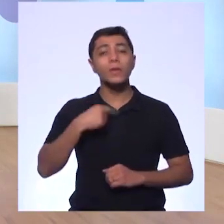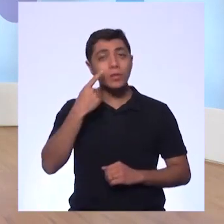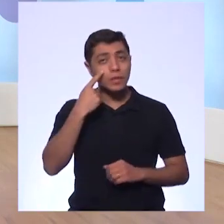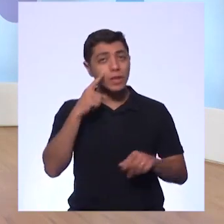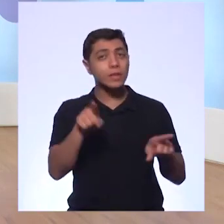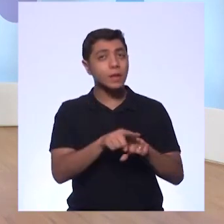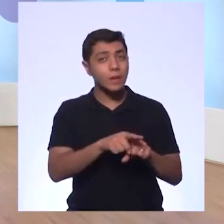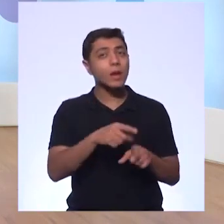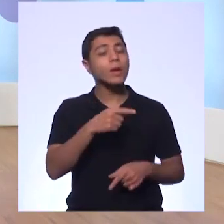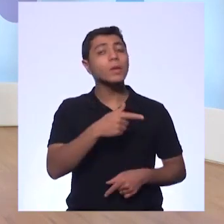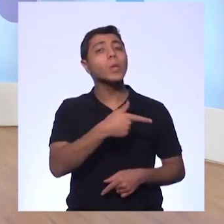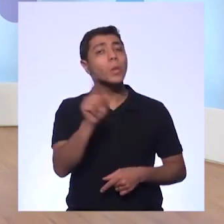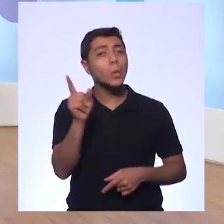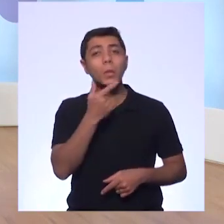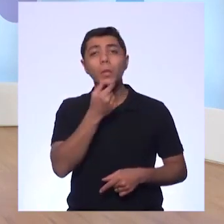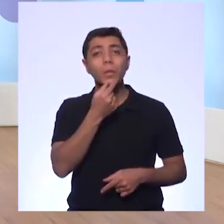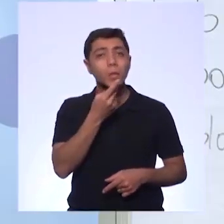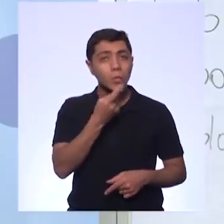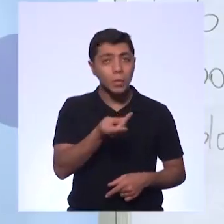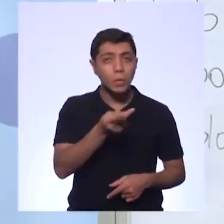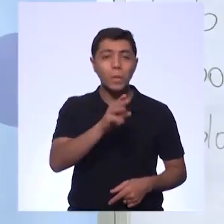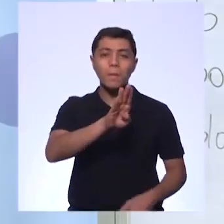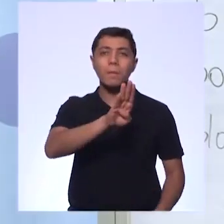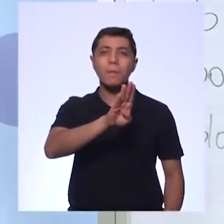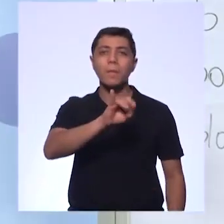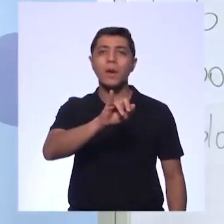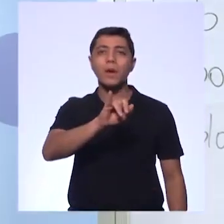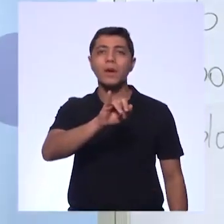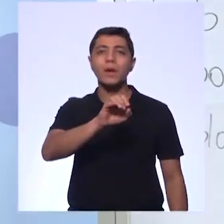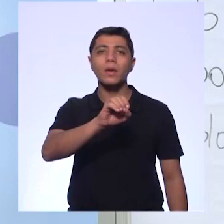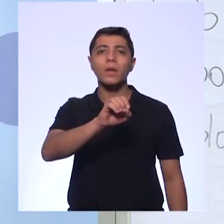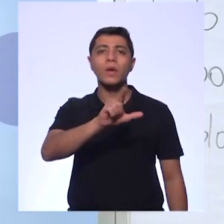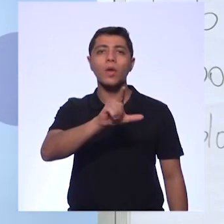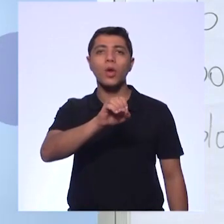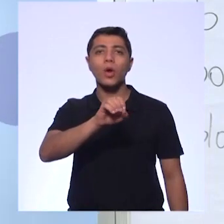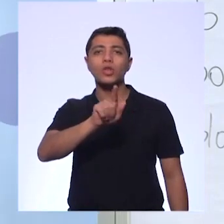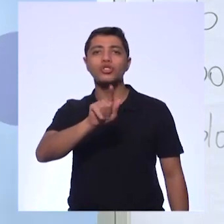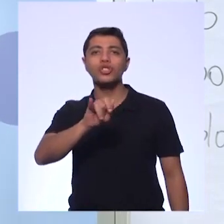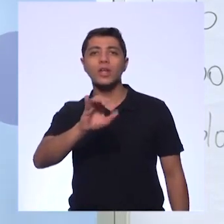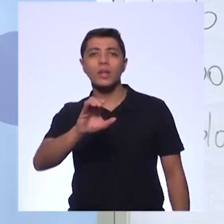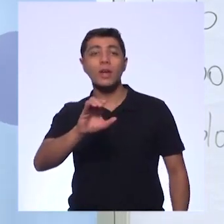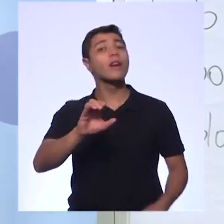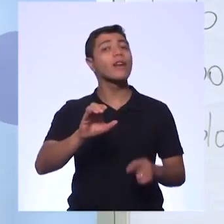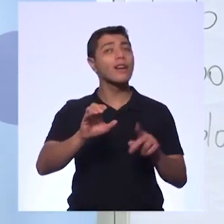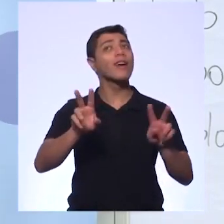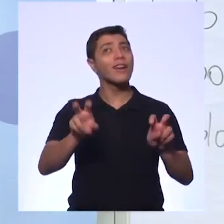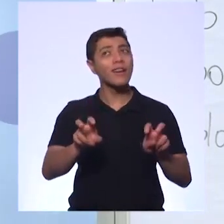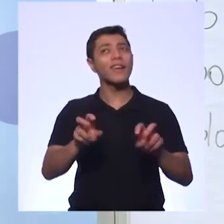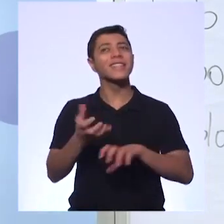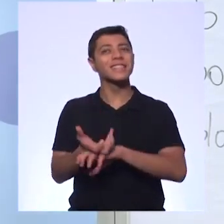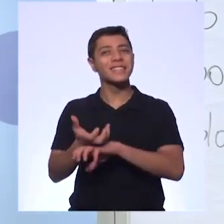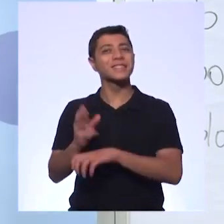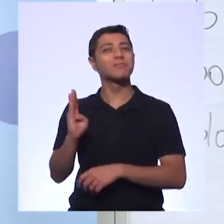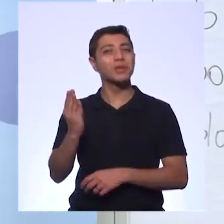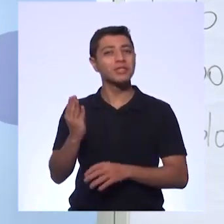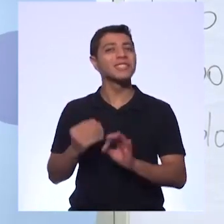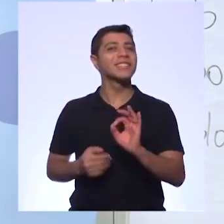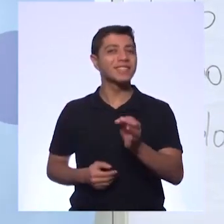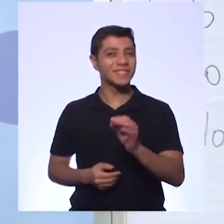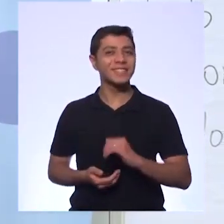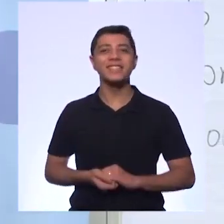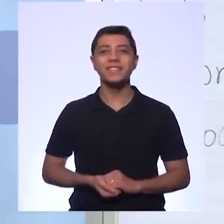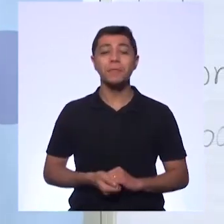Então, vocês estão já relacionando com as áreas. Vamos ver, será que vocês conseguem adivinhar qual área que a gente vai falar hoje? A gente tem agora o próximo